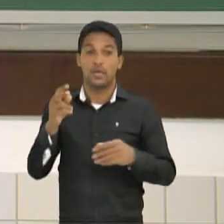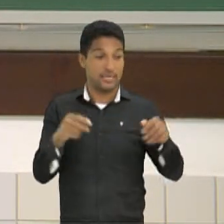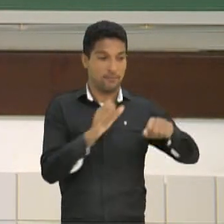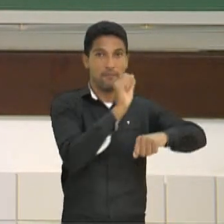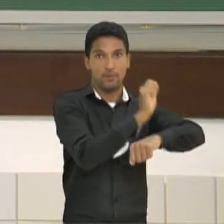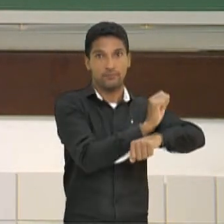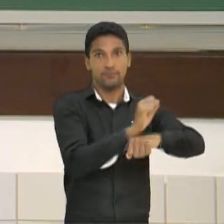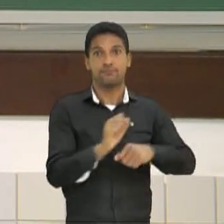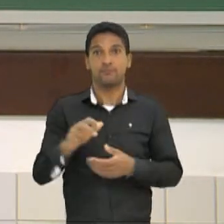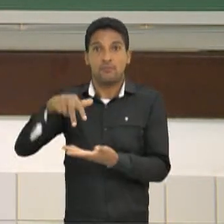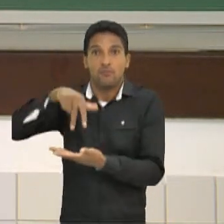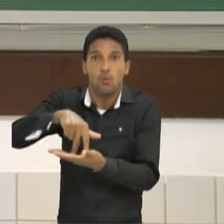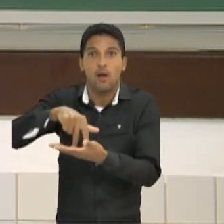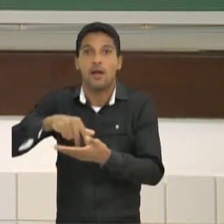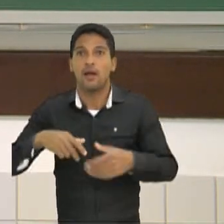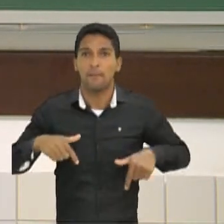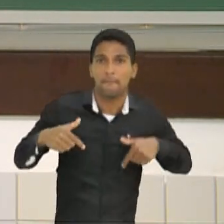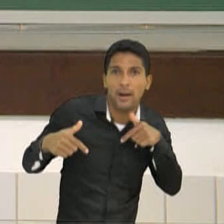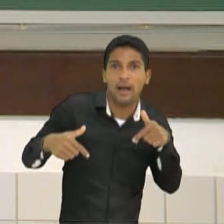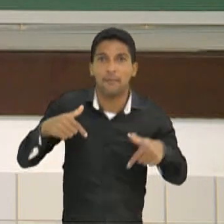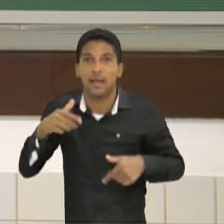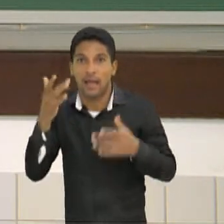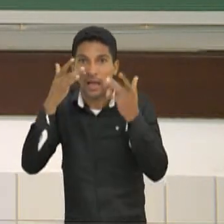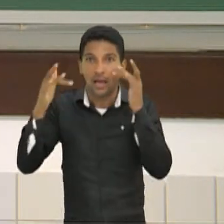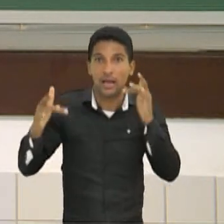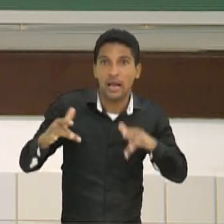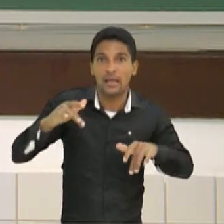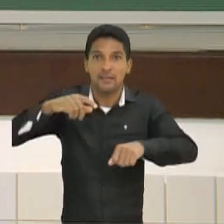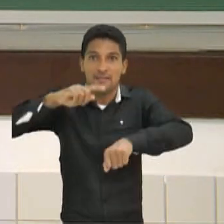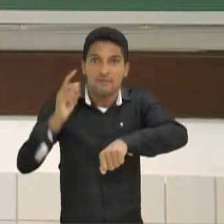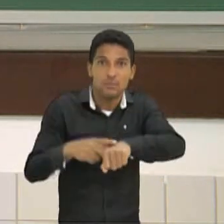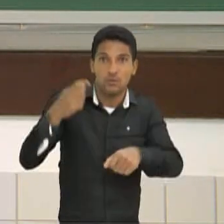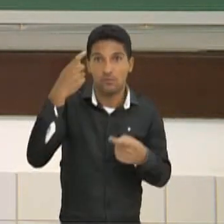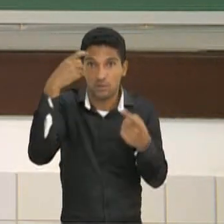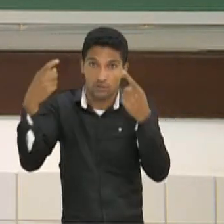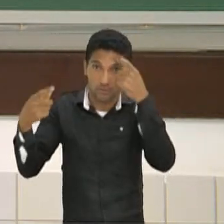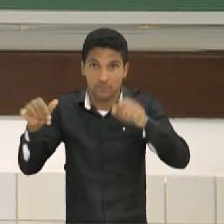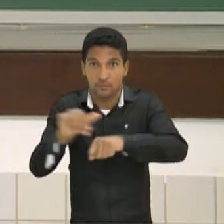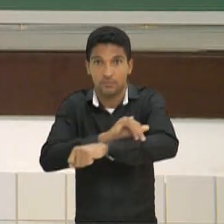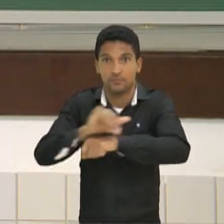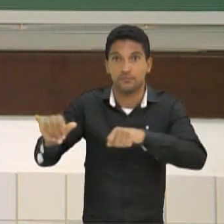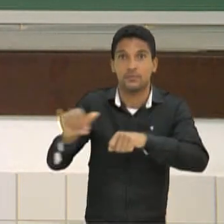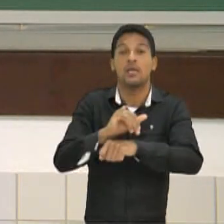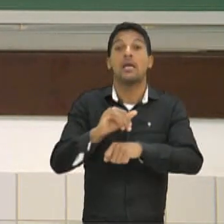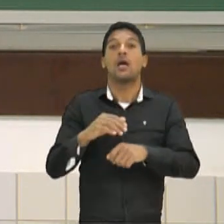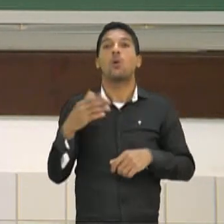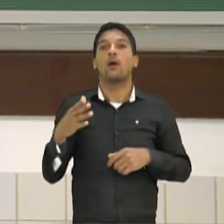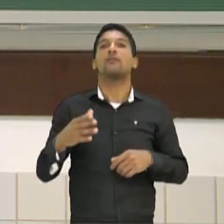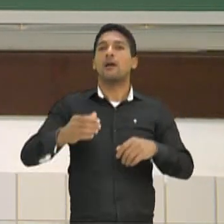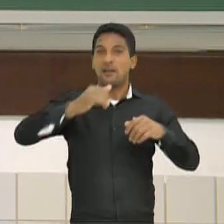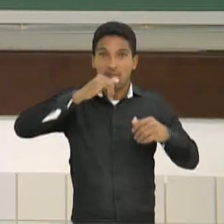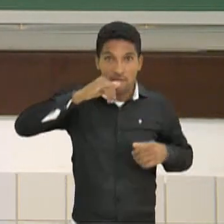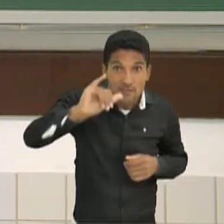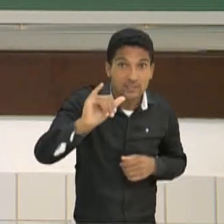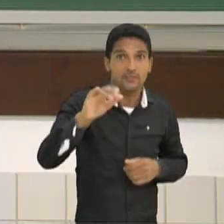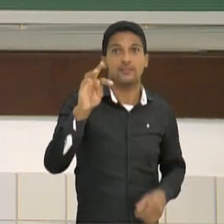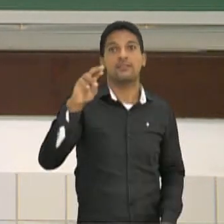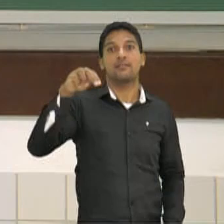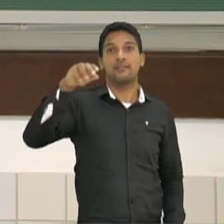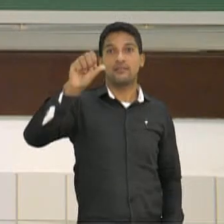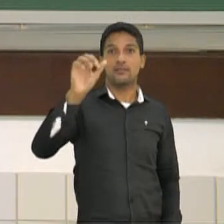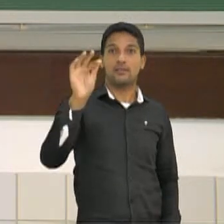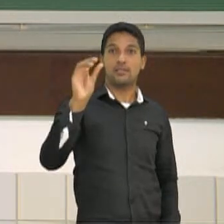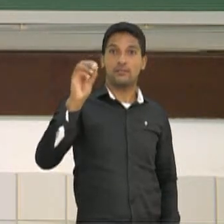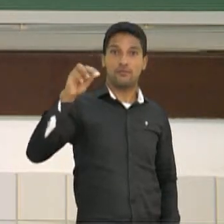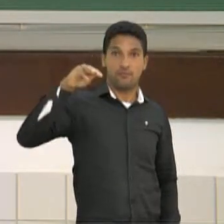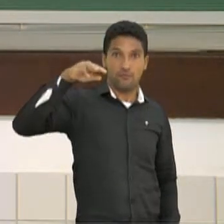param. Um terceiro elemento, né, entra em cena e acaba mudando aquela história, né? Então esse é o jogo do Transforma, bastante interessante e